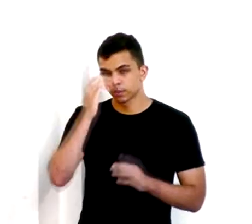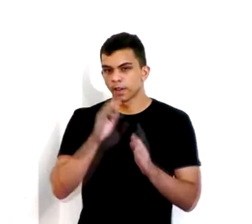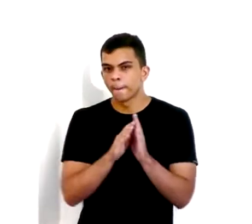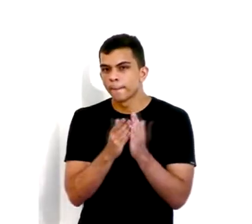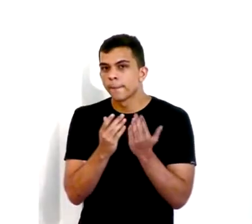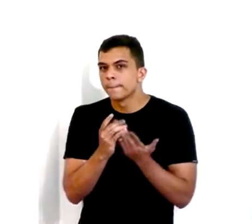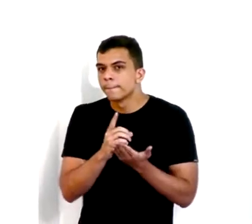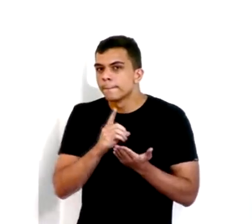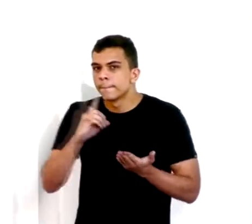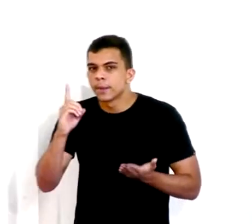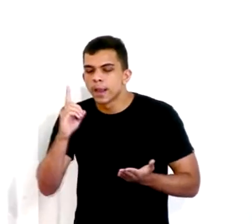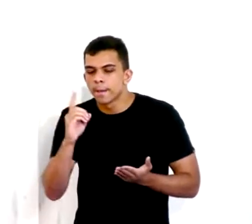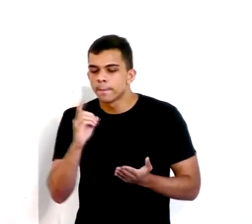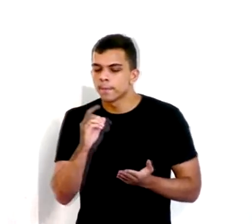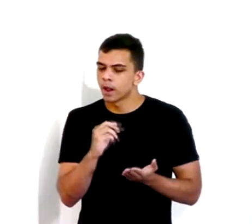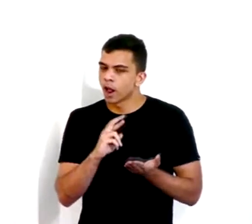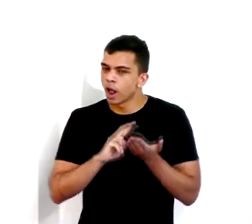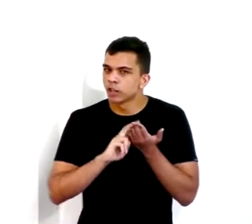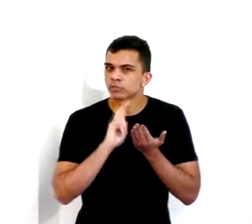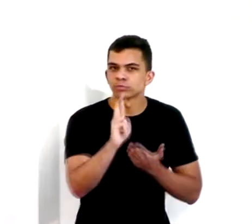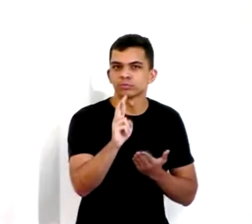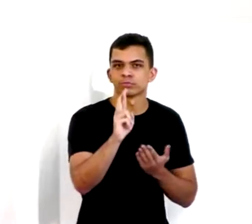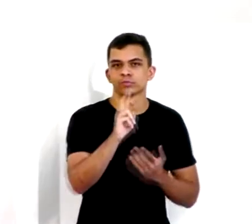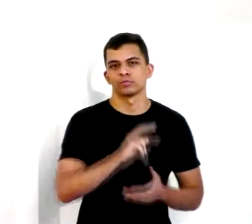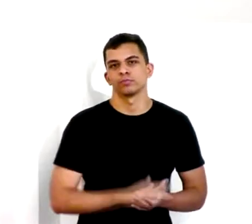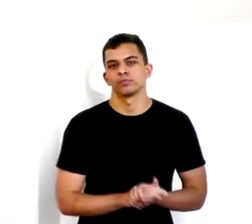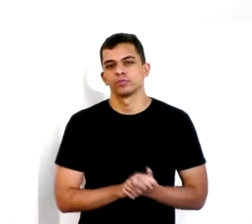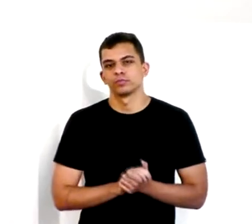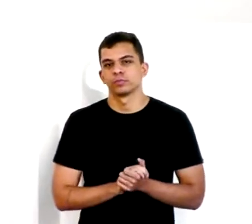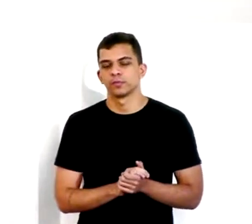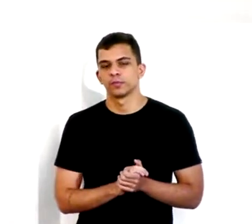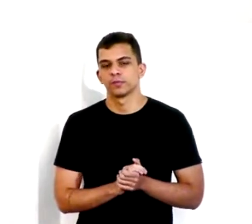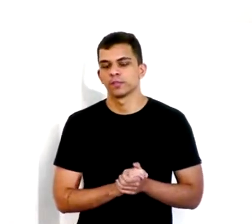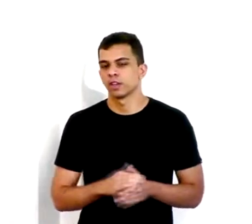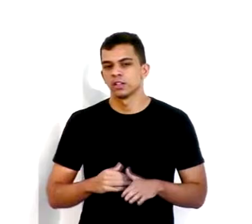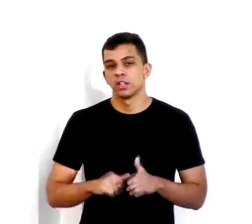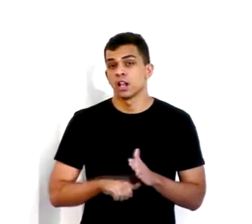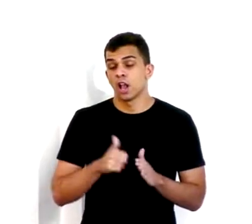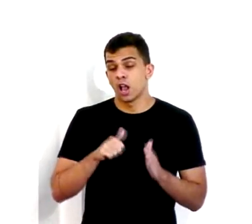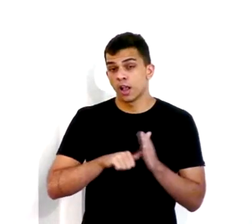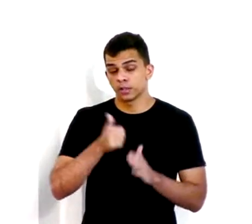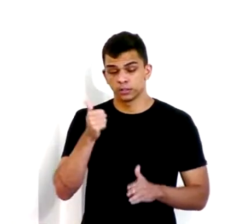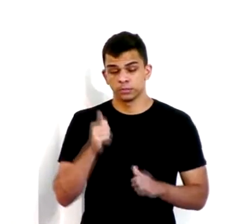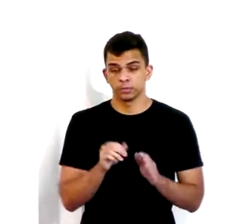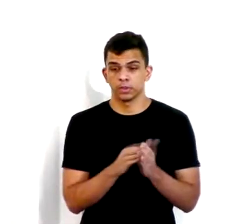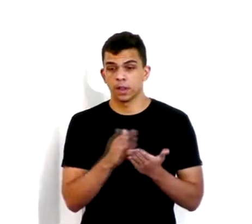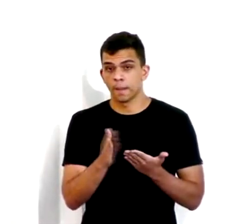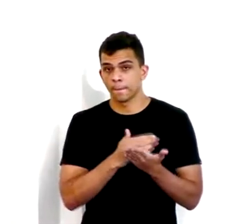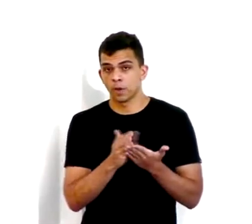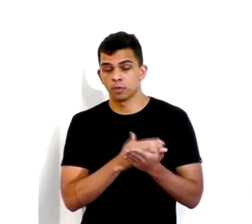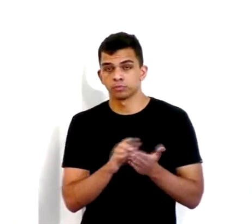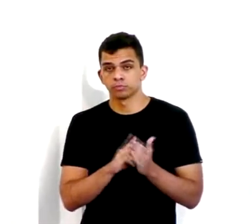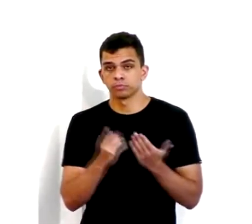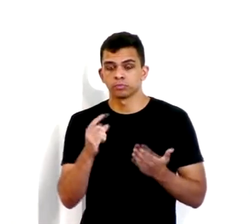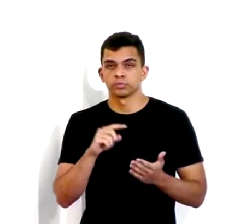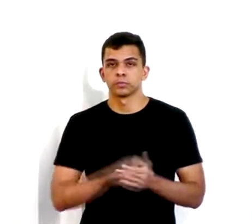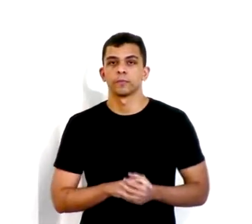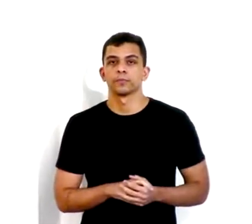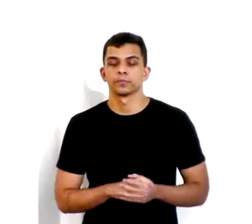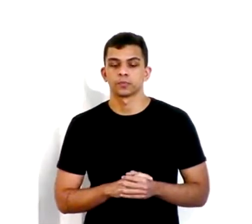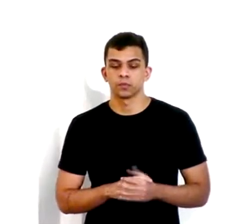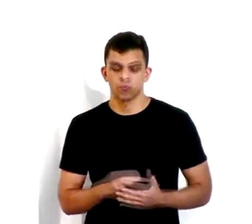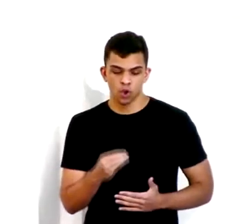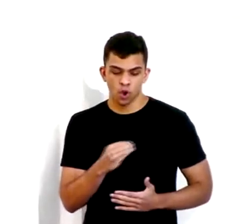Bíblia, a palavra de Deus, nos ensina nas primeiras páginas da Escritura. A entrada do pecado na experiência